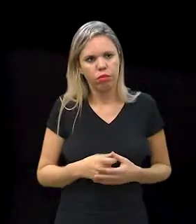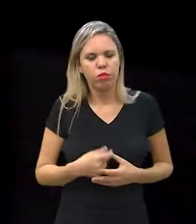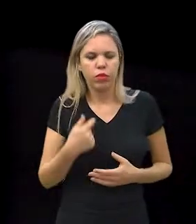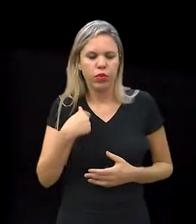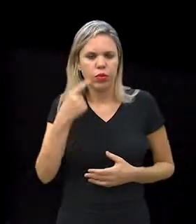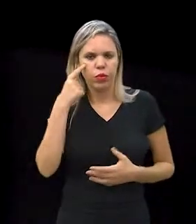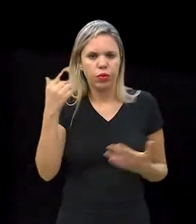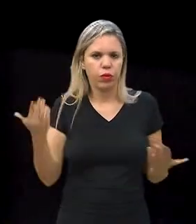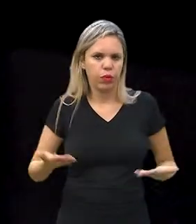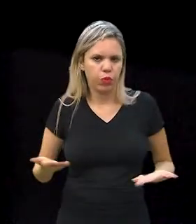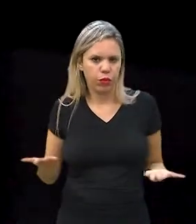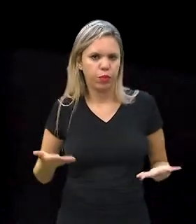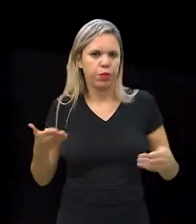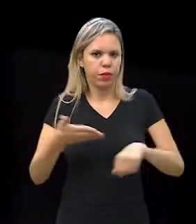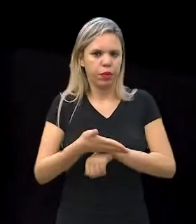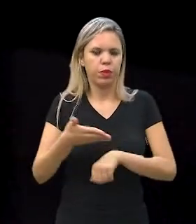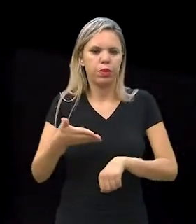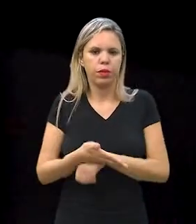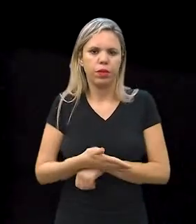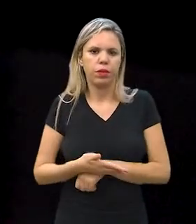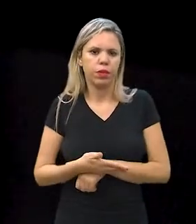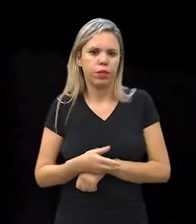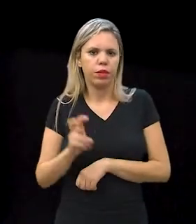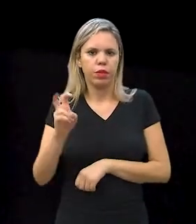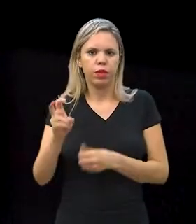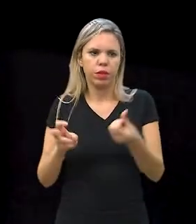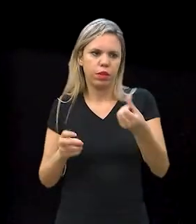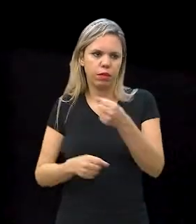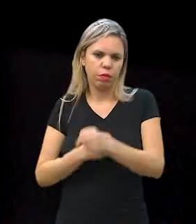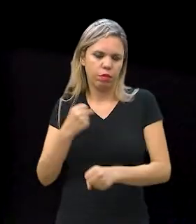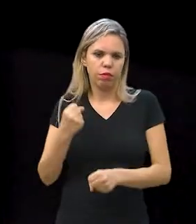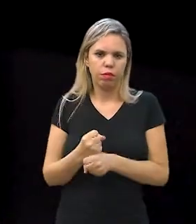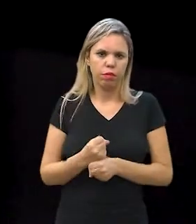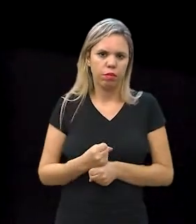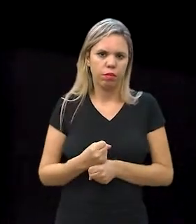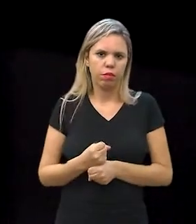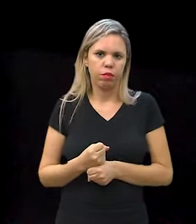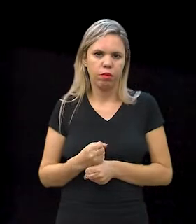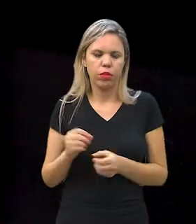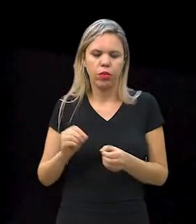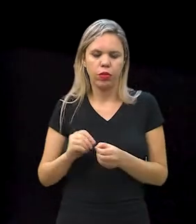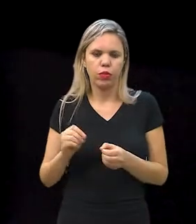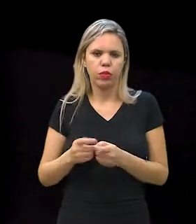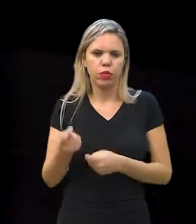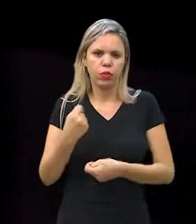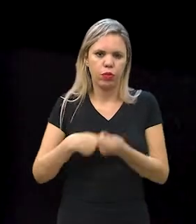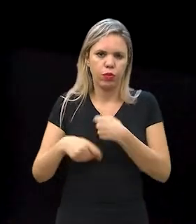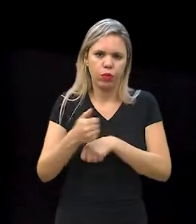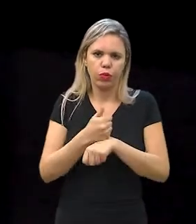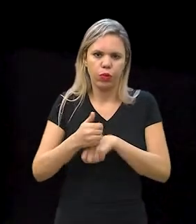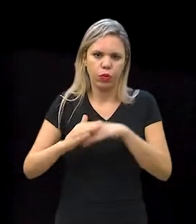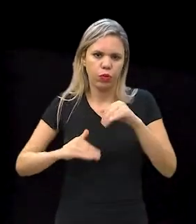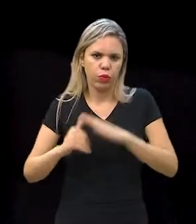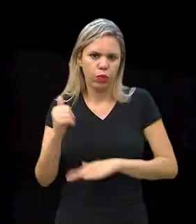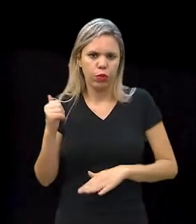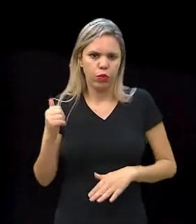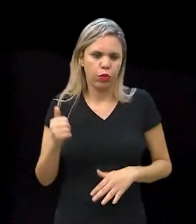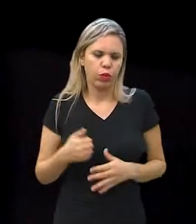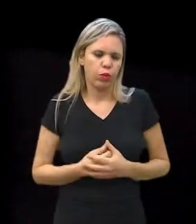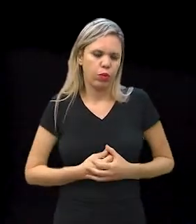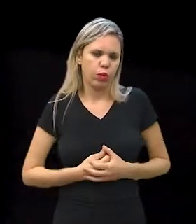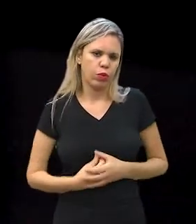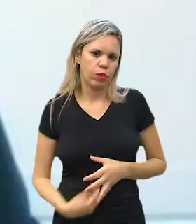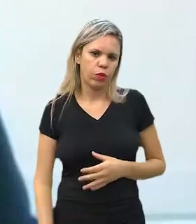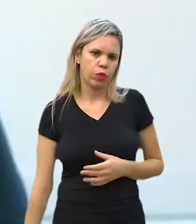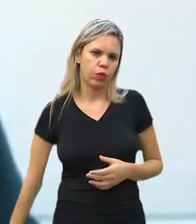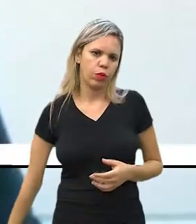Sem dúvida. E eu vejo hoje, eu já participando, eu já estou de 5 para 6 anos, né, network, fazendo network